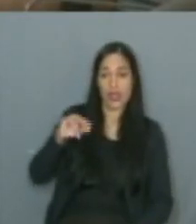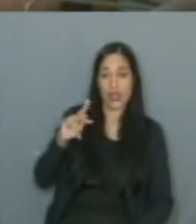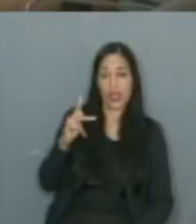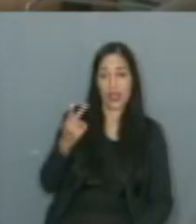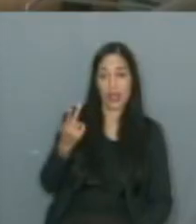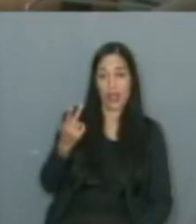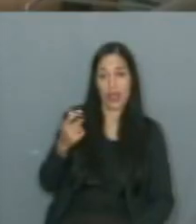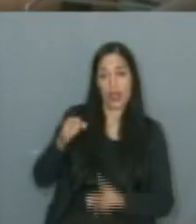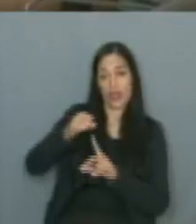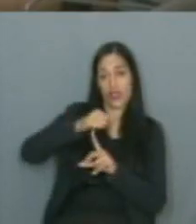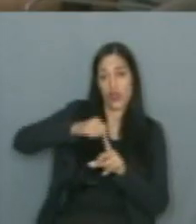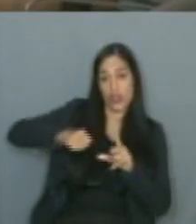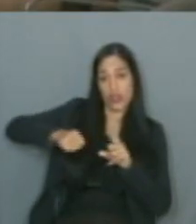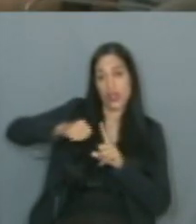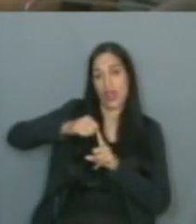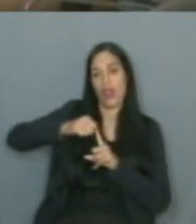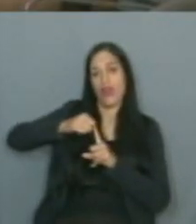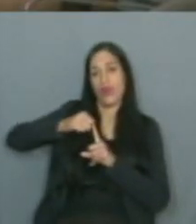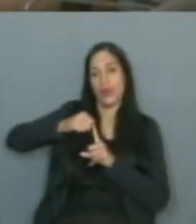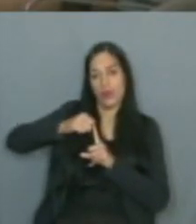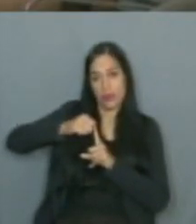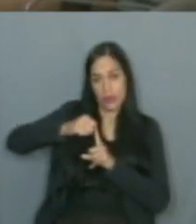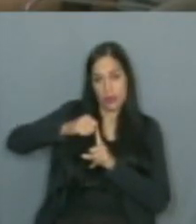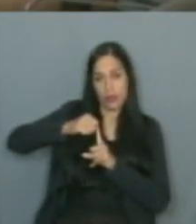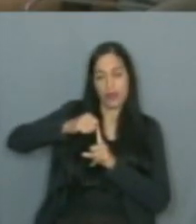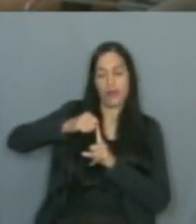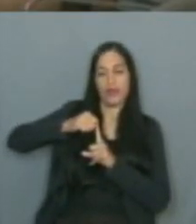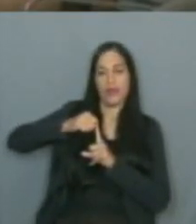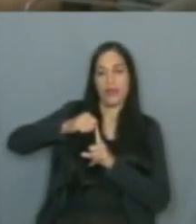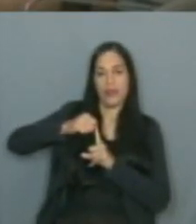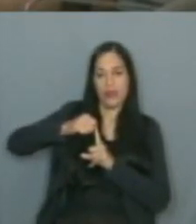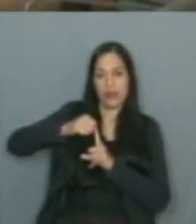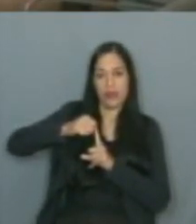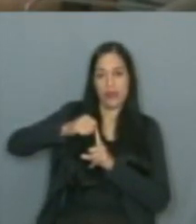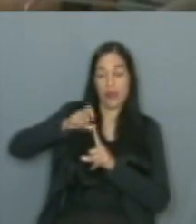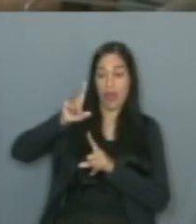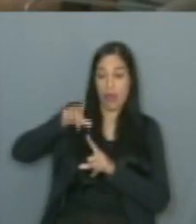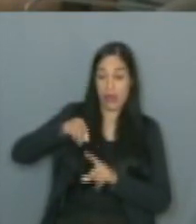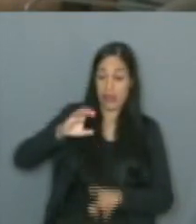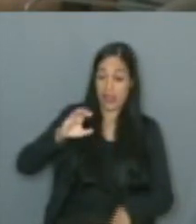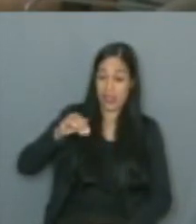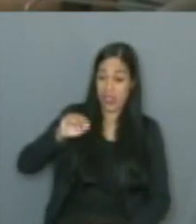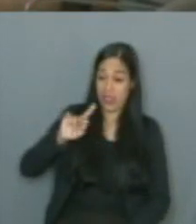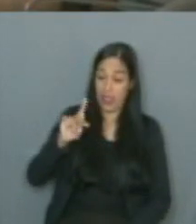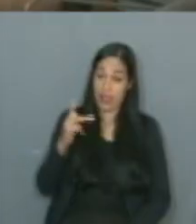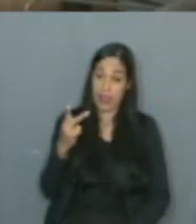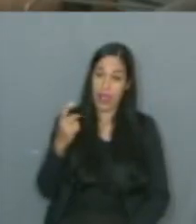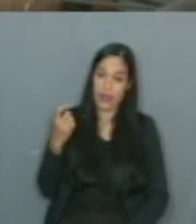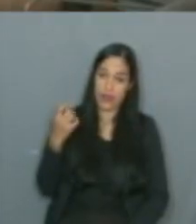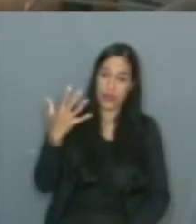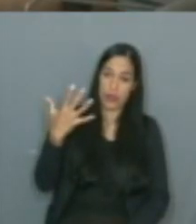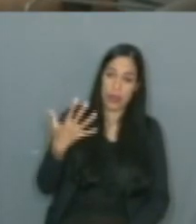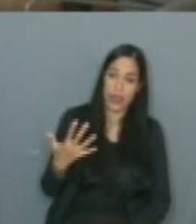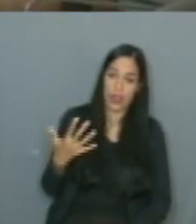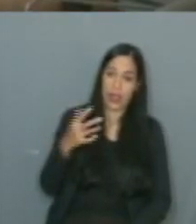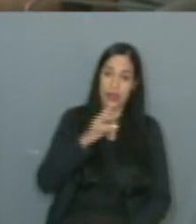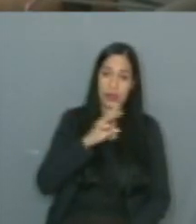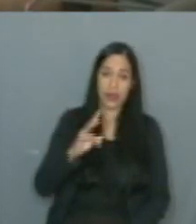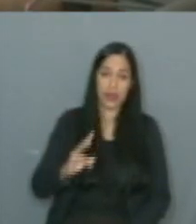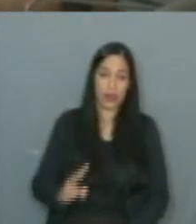social, no caso da CNH, ela é, na verdade, um instrumento, como foi dito pela